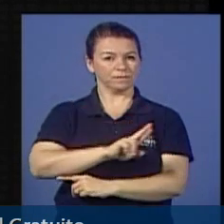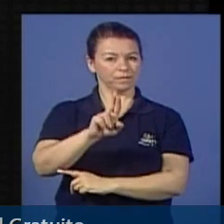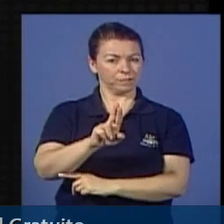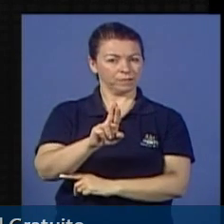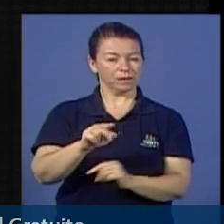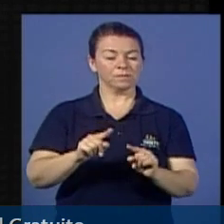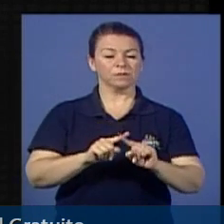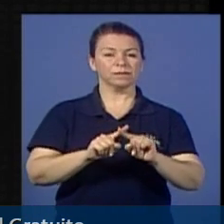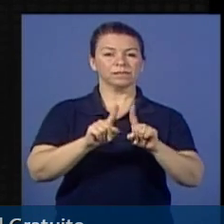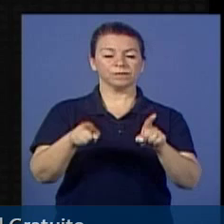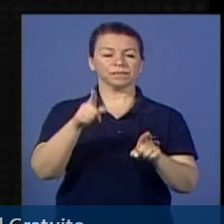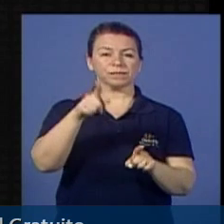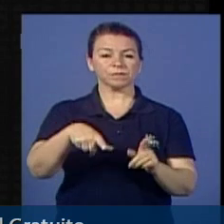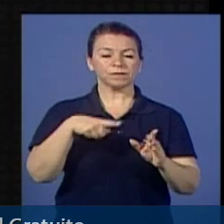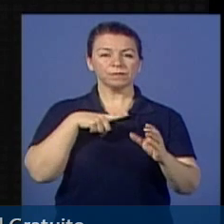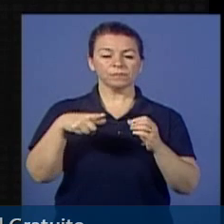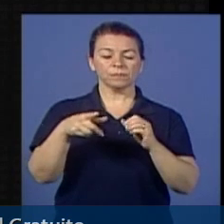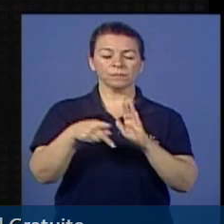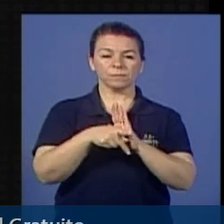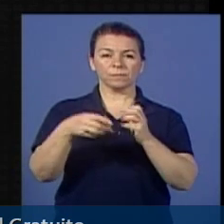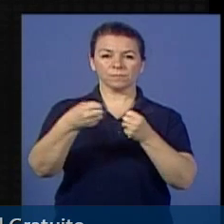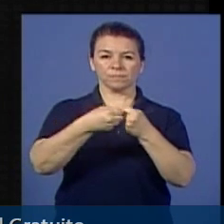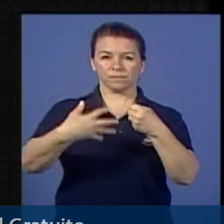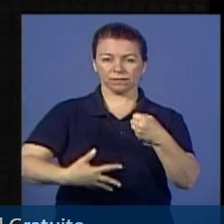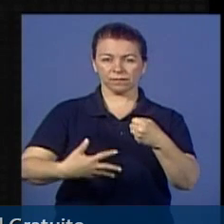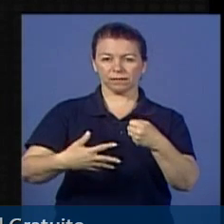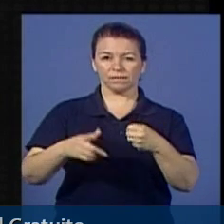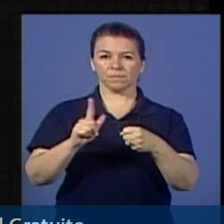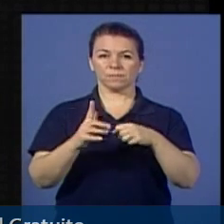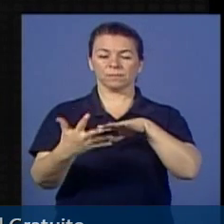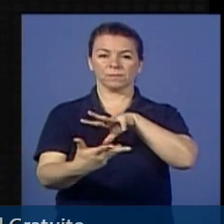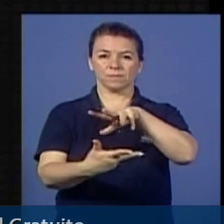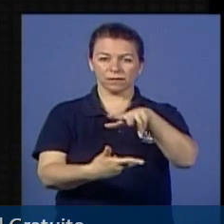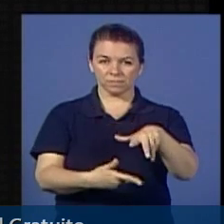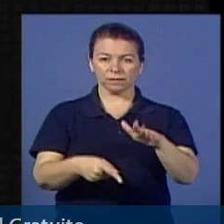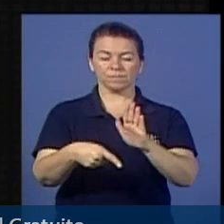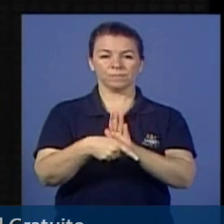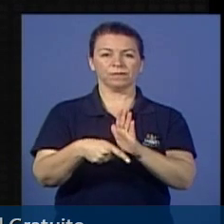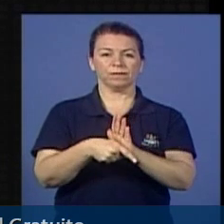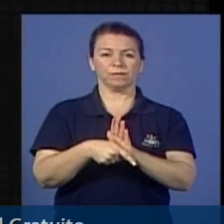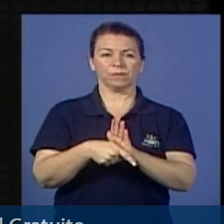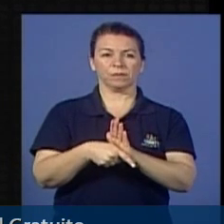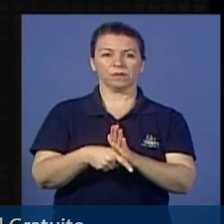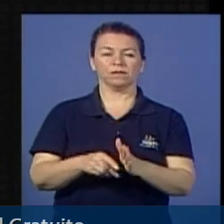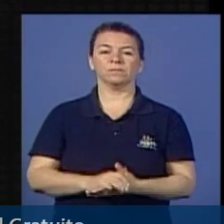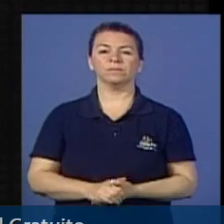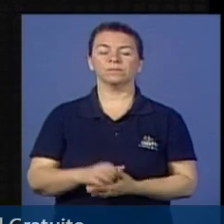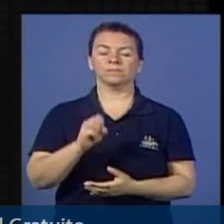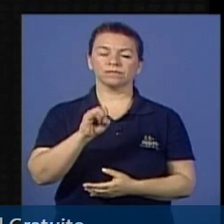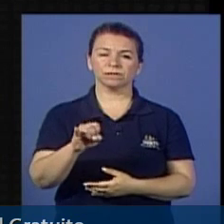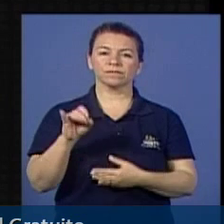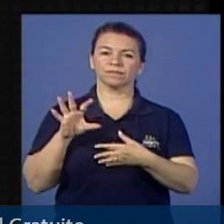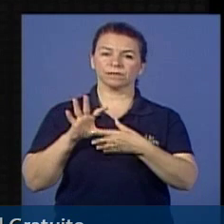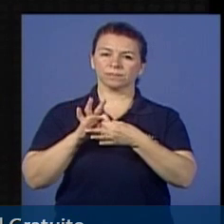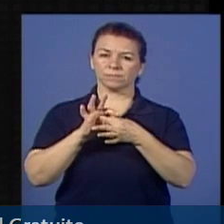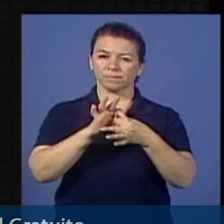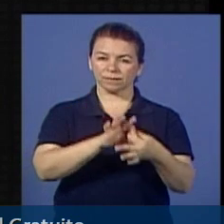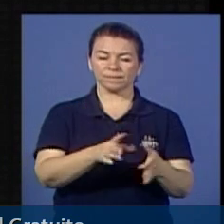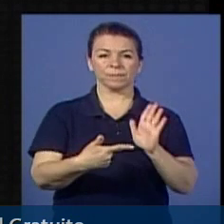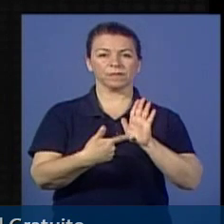acabar tomando um aspecto também geográfico. Vamos pra diante? Vamos lá, então. Então, dentro desse contexto, vamos lá, a